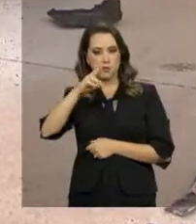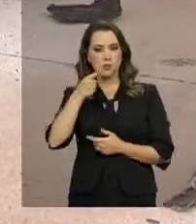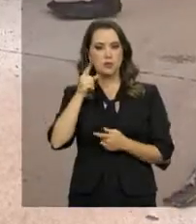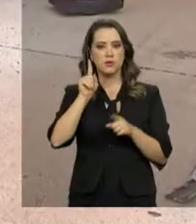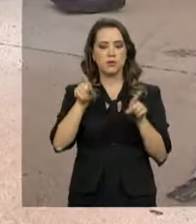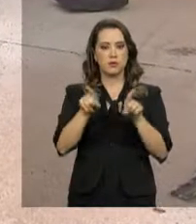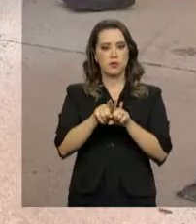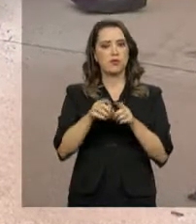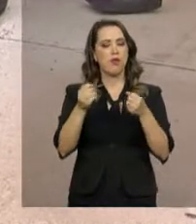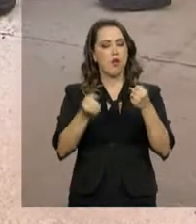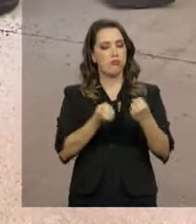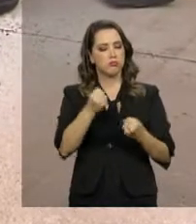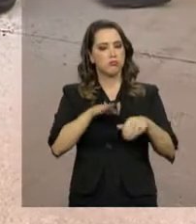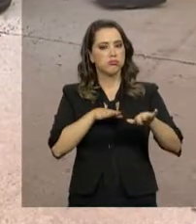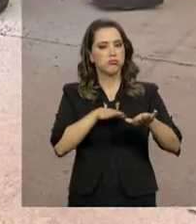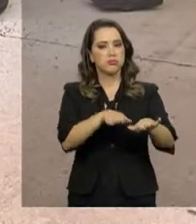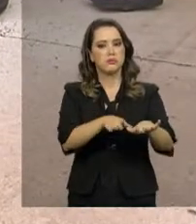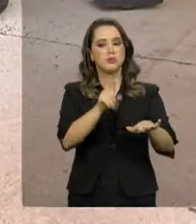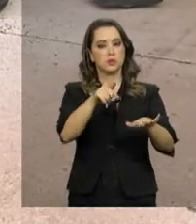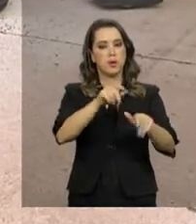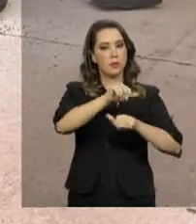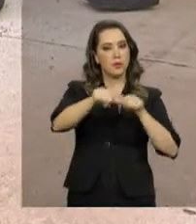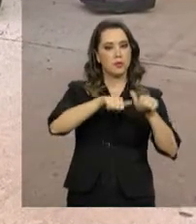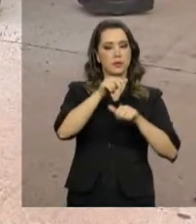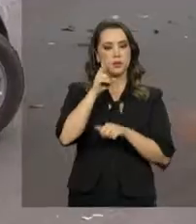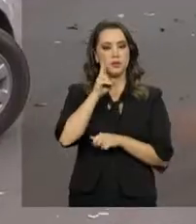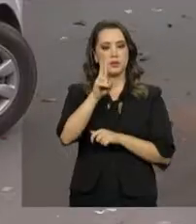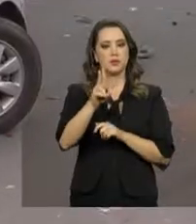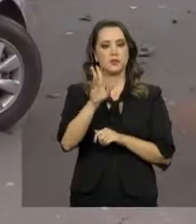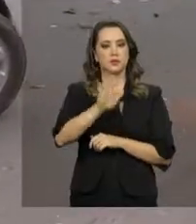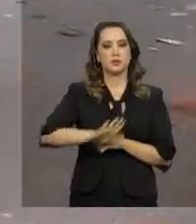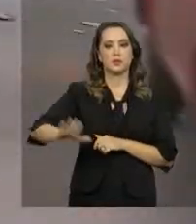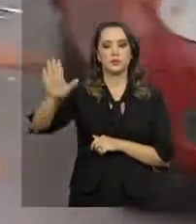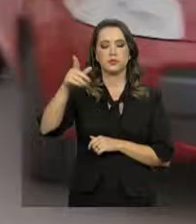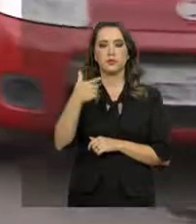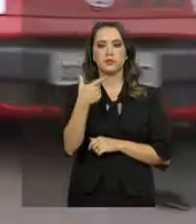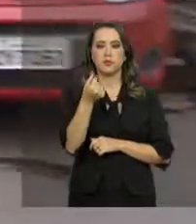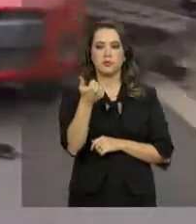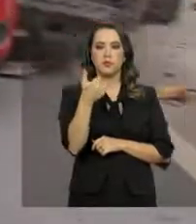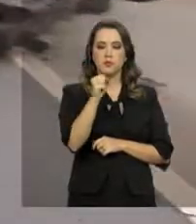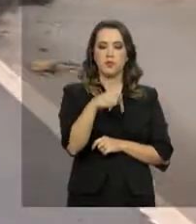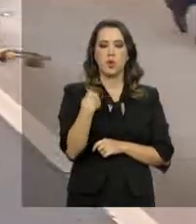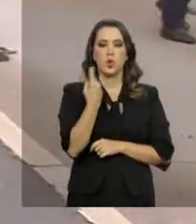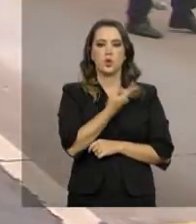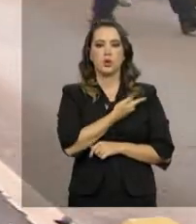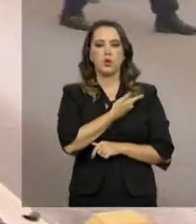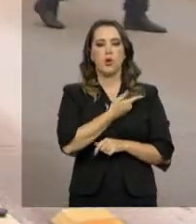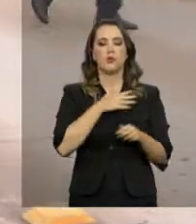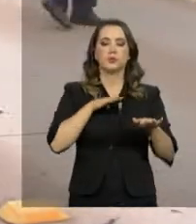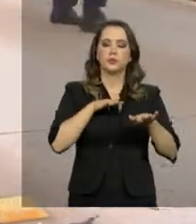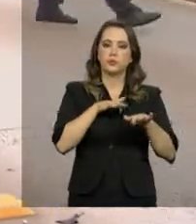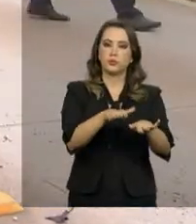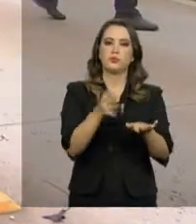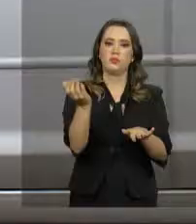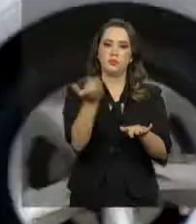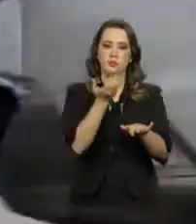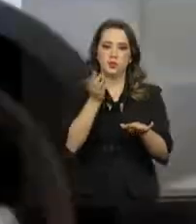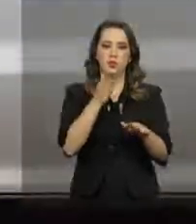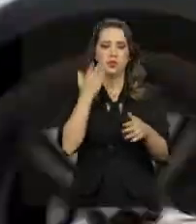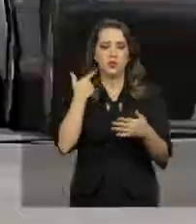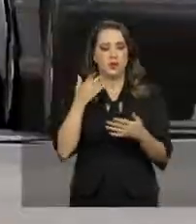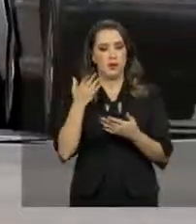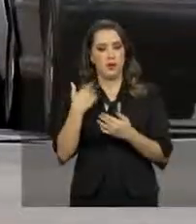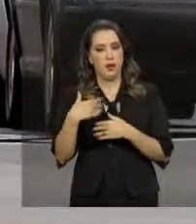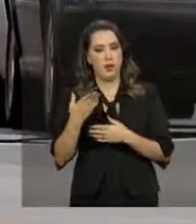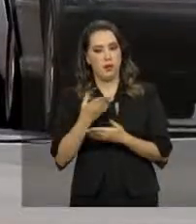mudar essa visão a campanha nacional de 2018 com o slogan nós somos o trânsito pretende dividir o